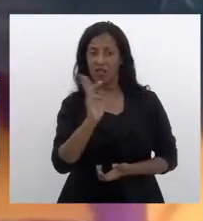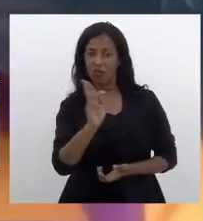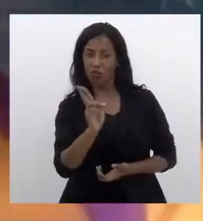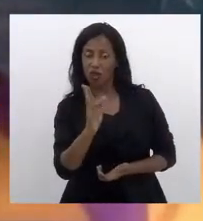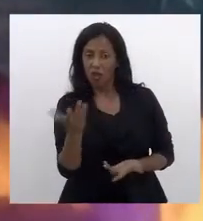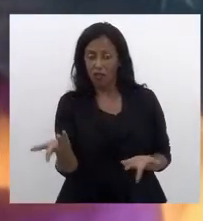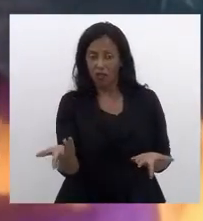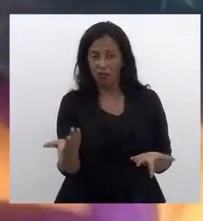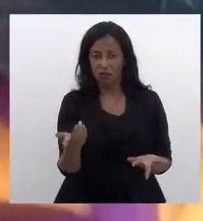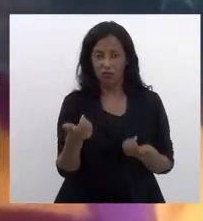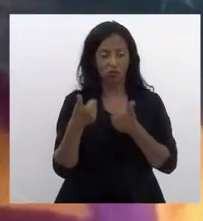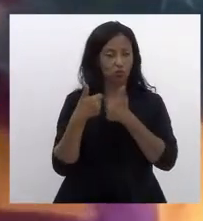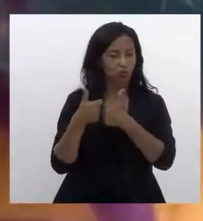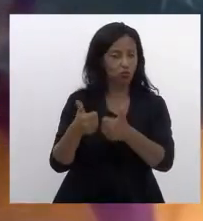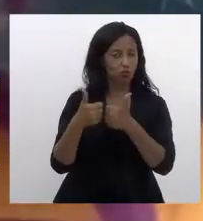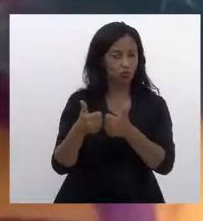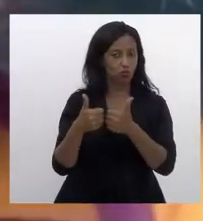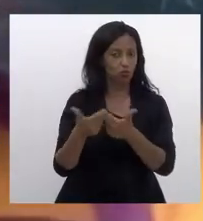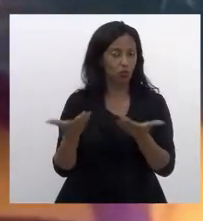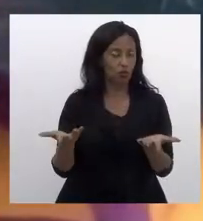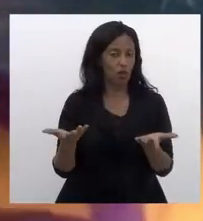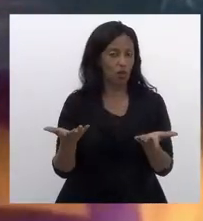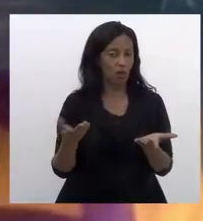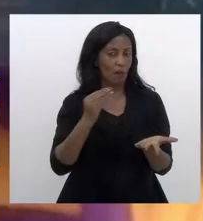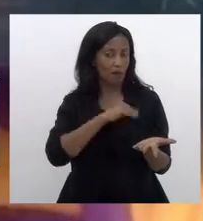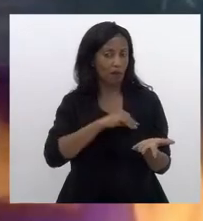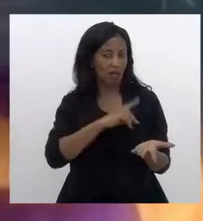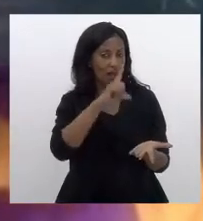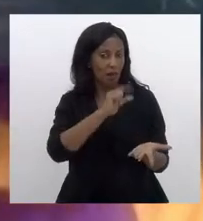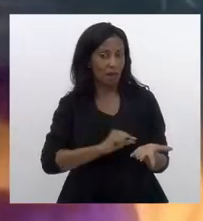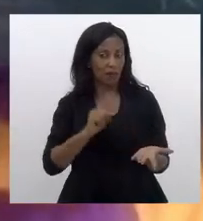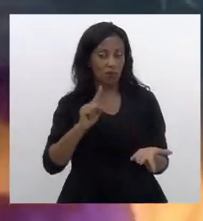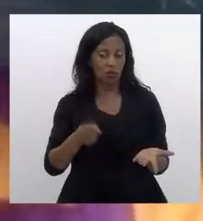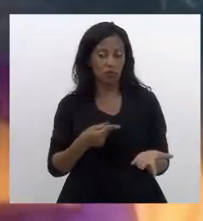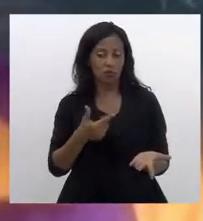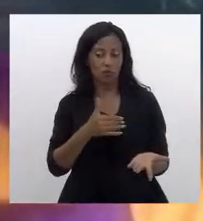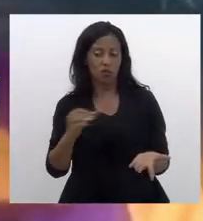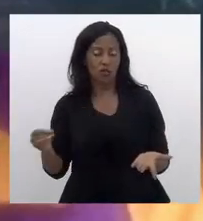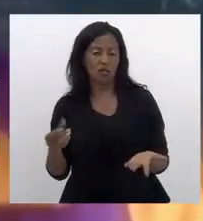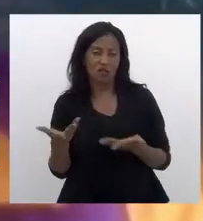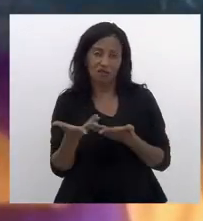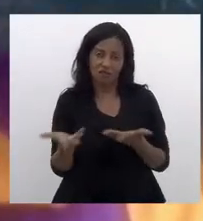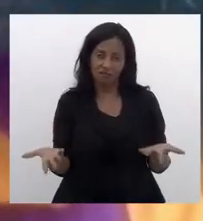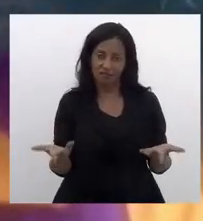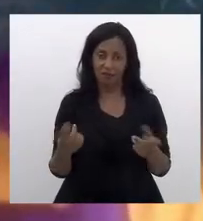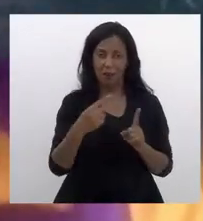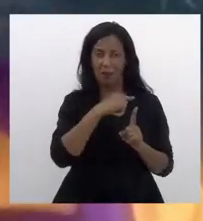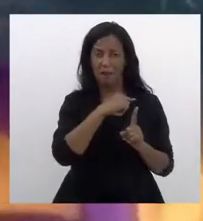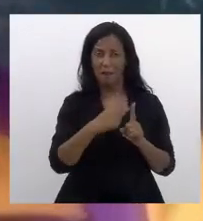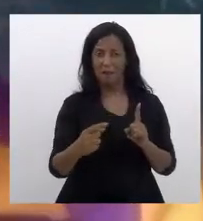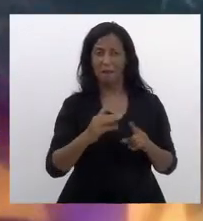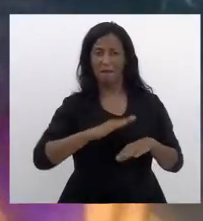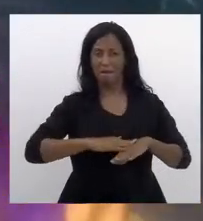salário de 1.100, né? Então, é mais da metade do salário mínimo e é impossível